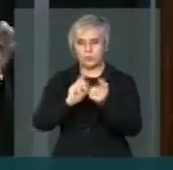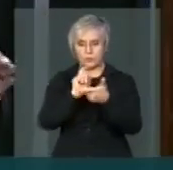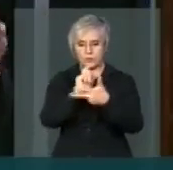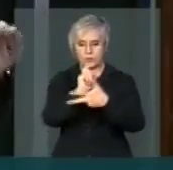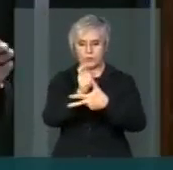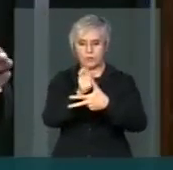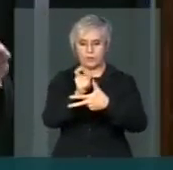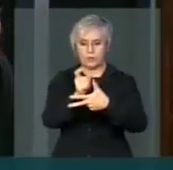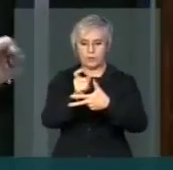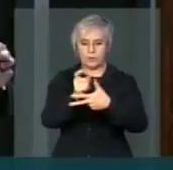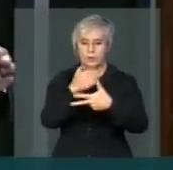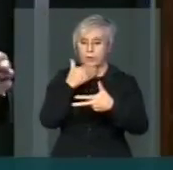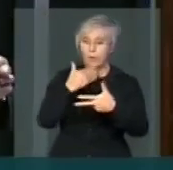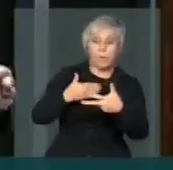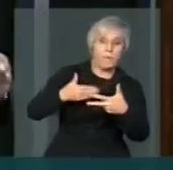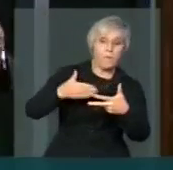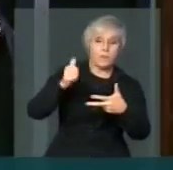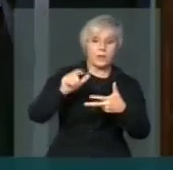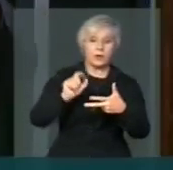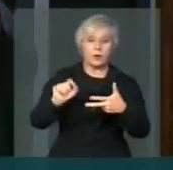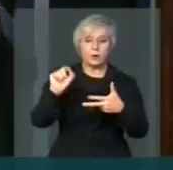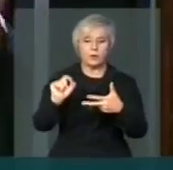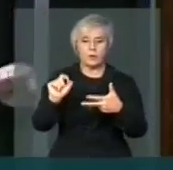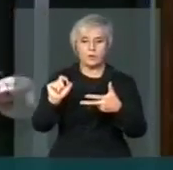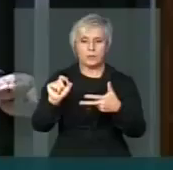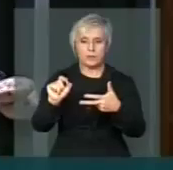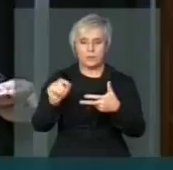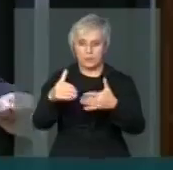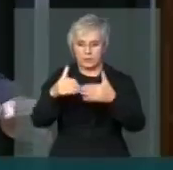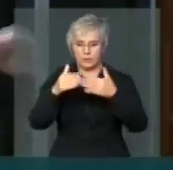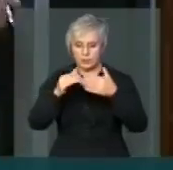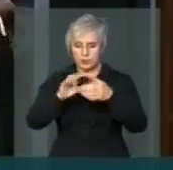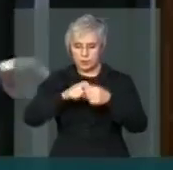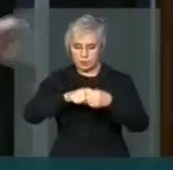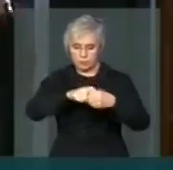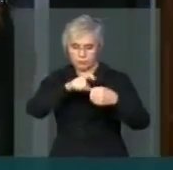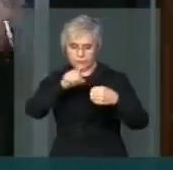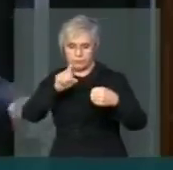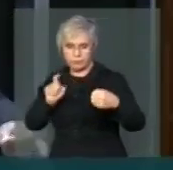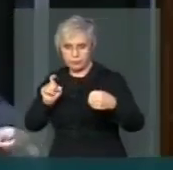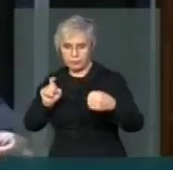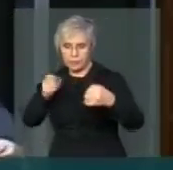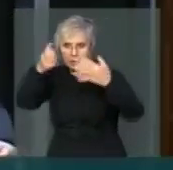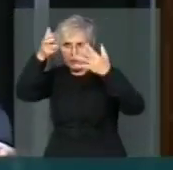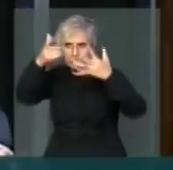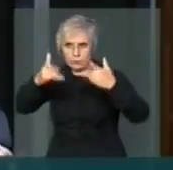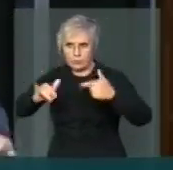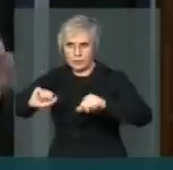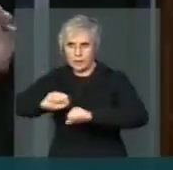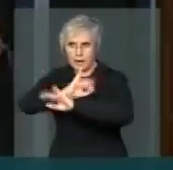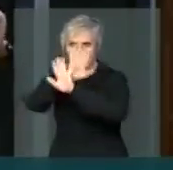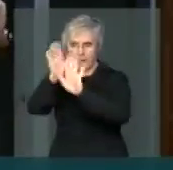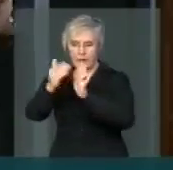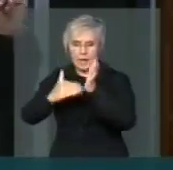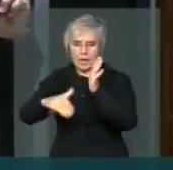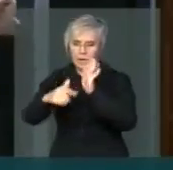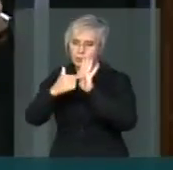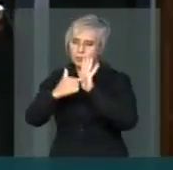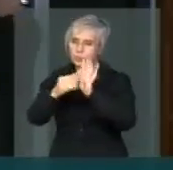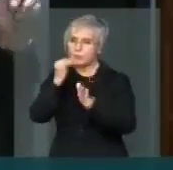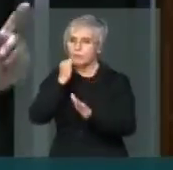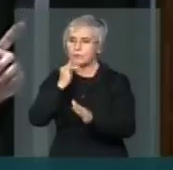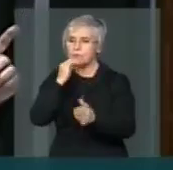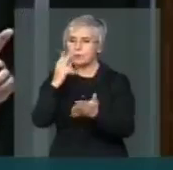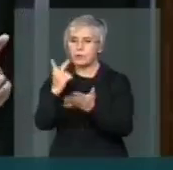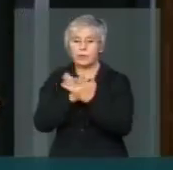melhor postura do homem público numa situação dessa é se licenciar da função e esclarecer tudo. Foi assim, por exemplo, o